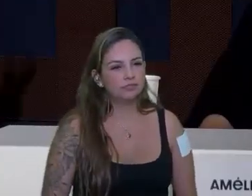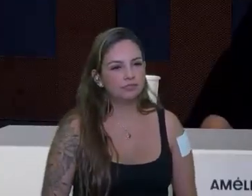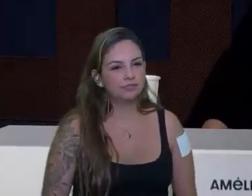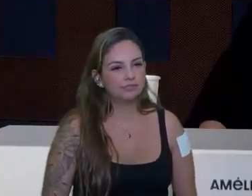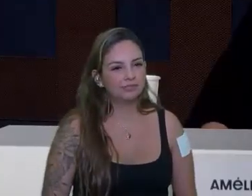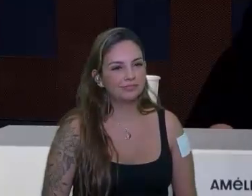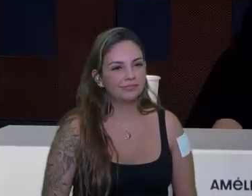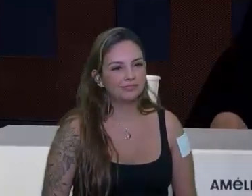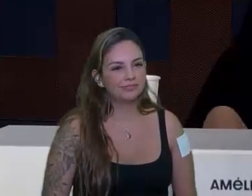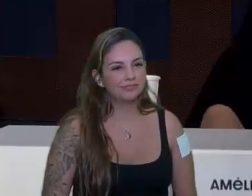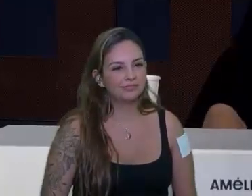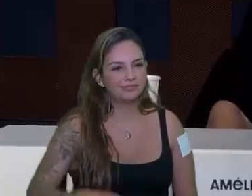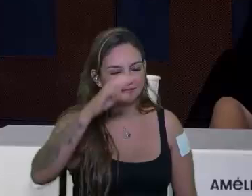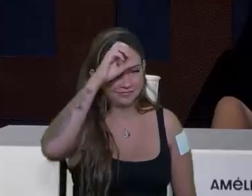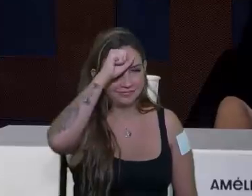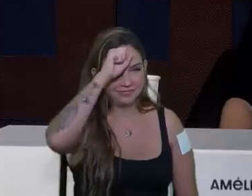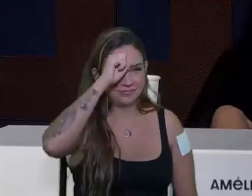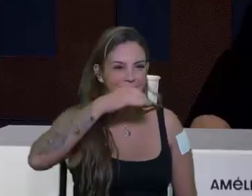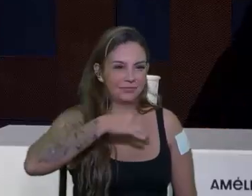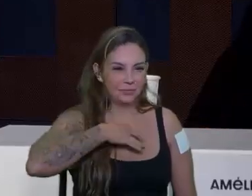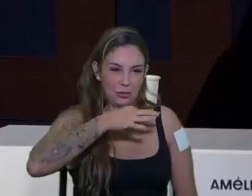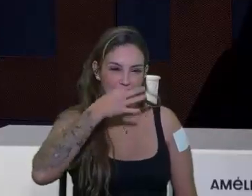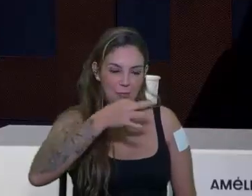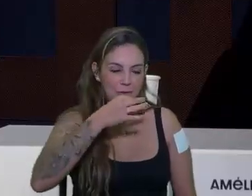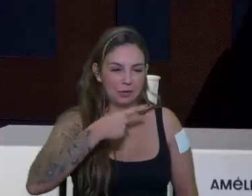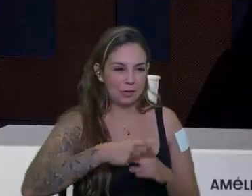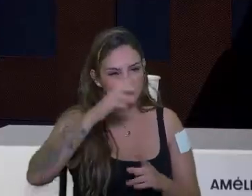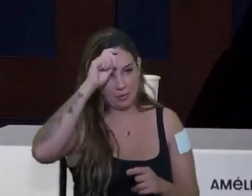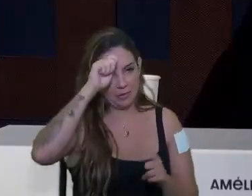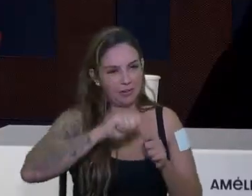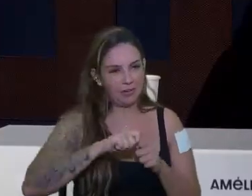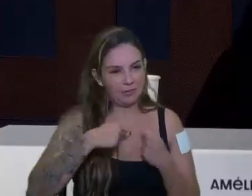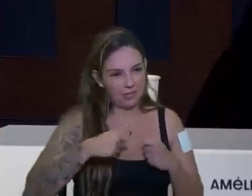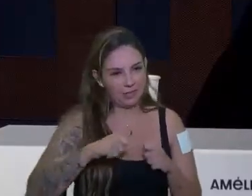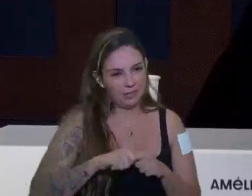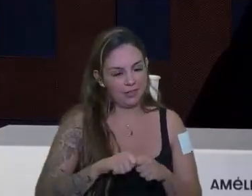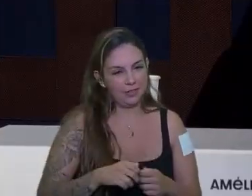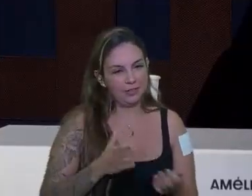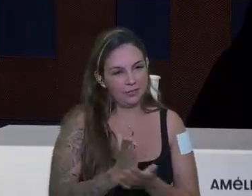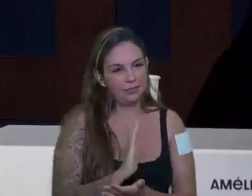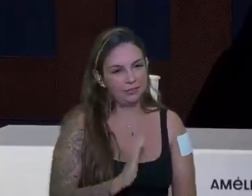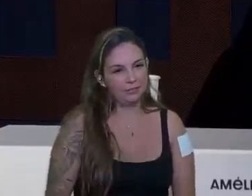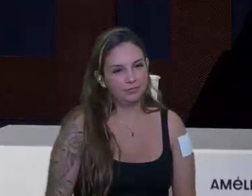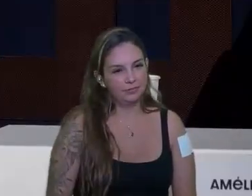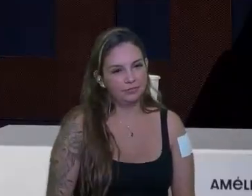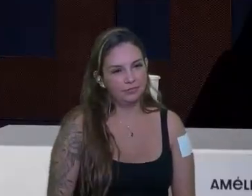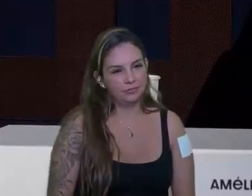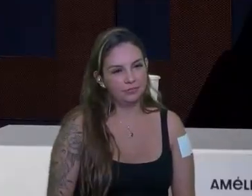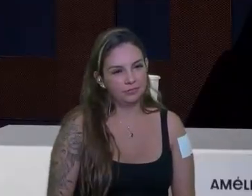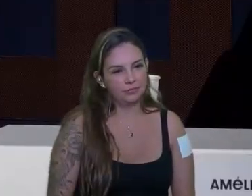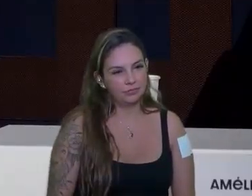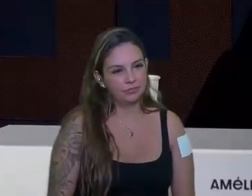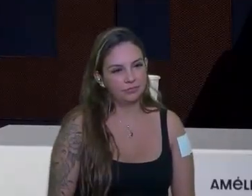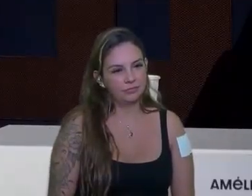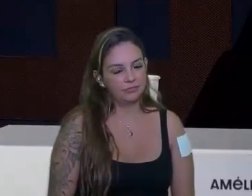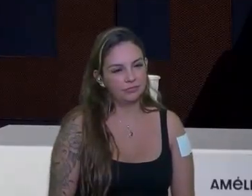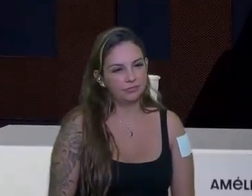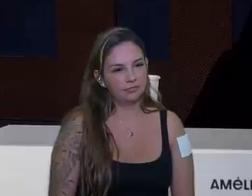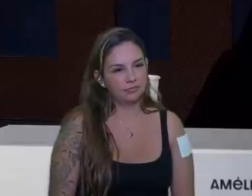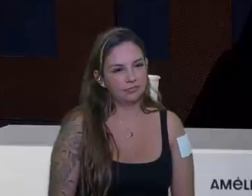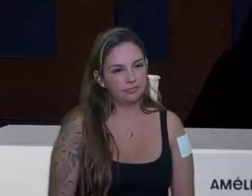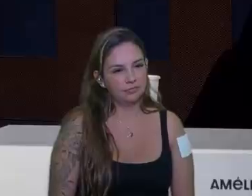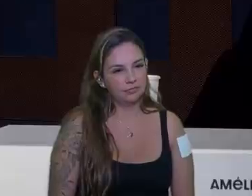várias críticas ao vestibular de forma geral, mas aprendi a fazer o que eu precisava fazer para passar. E aí minha nota melhorou.